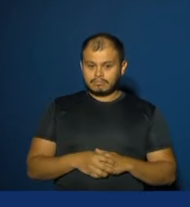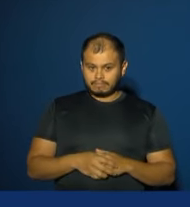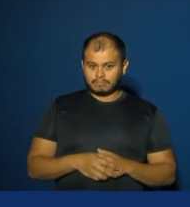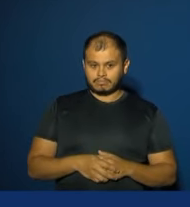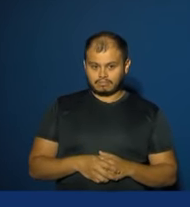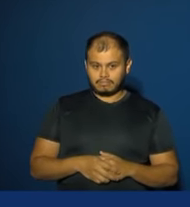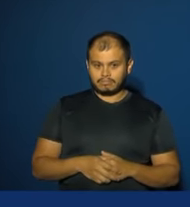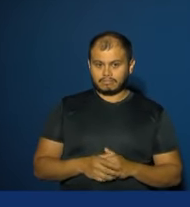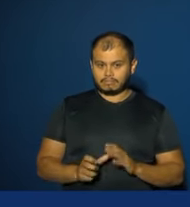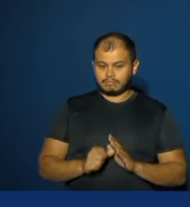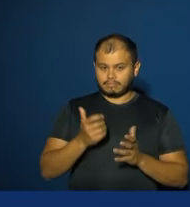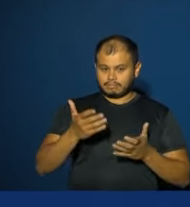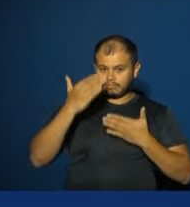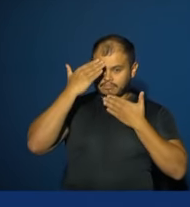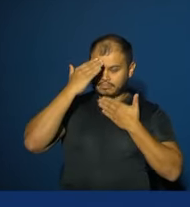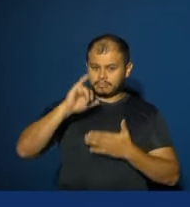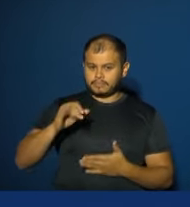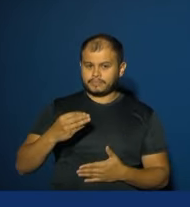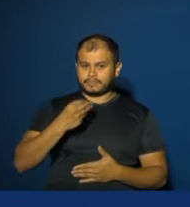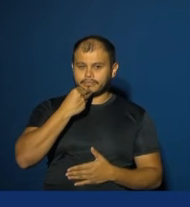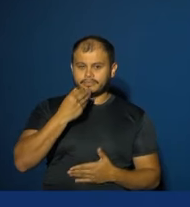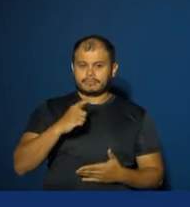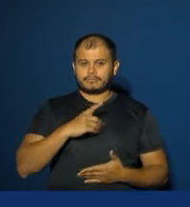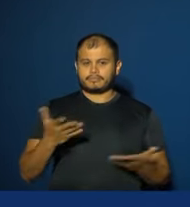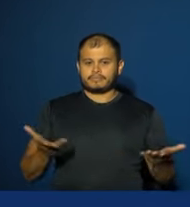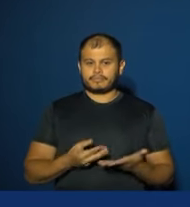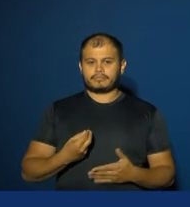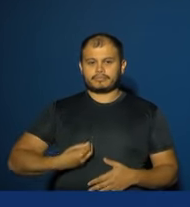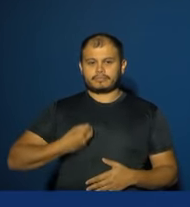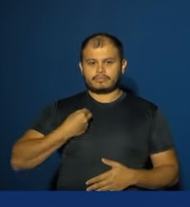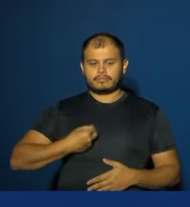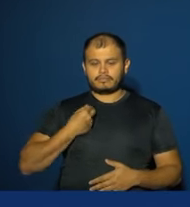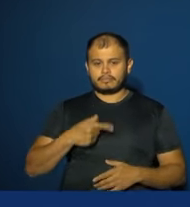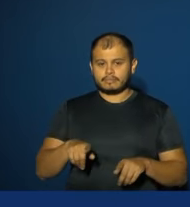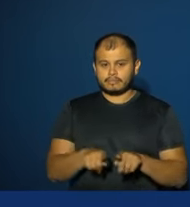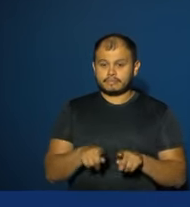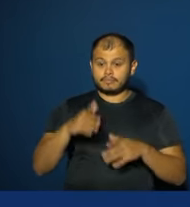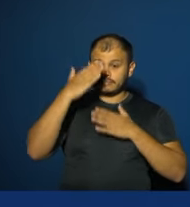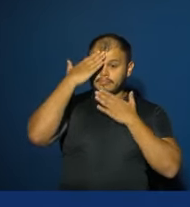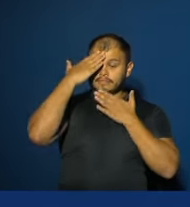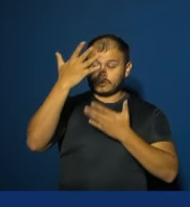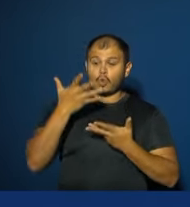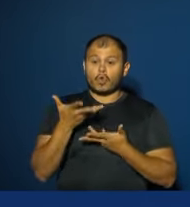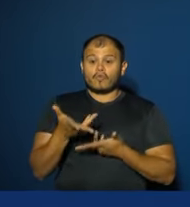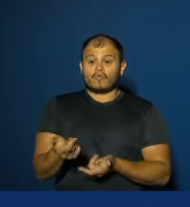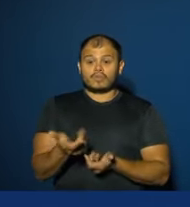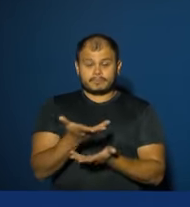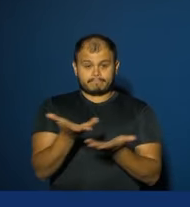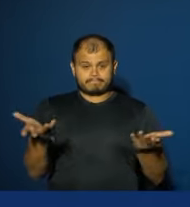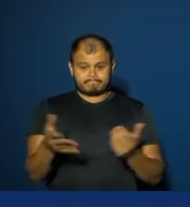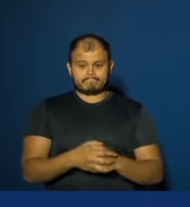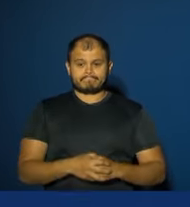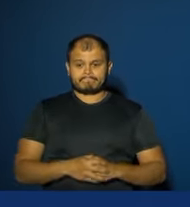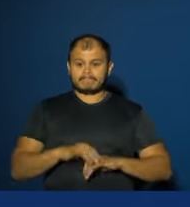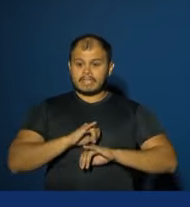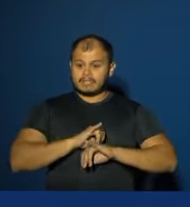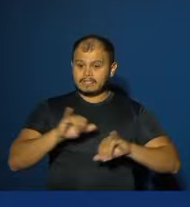Primeiro, eu quero agradecer a oportunidade de estar aqui, agradecer o convite e dizer